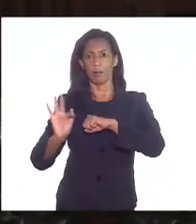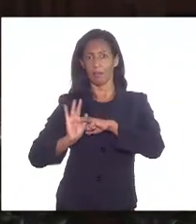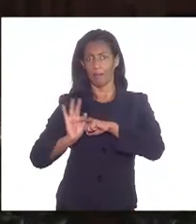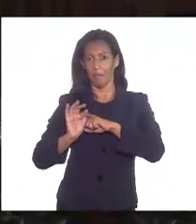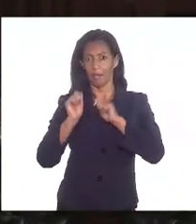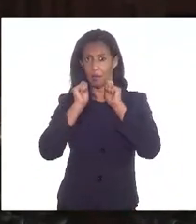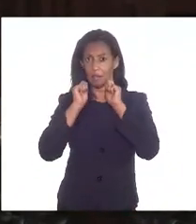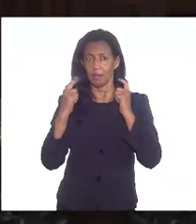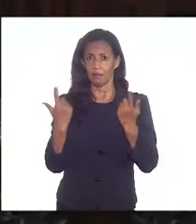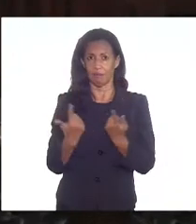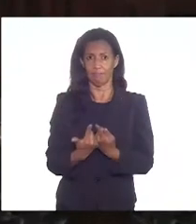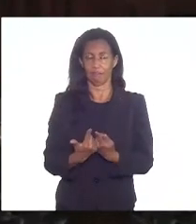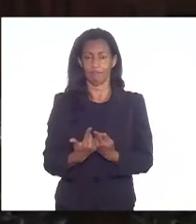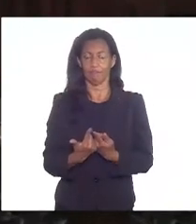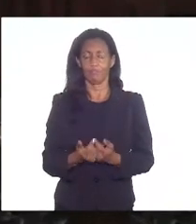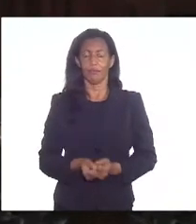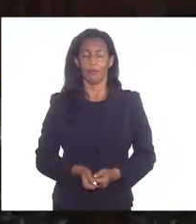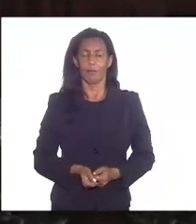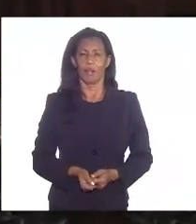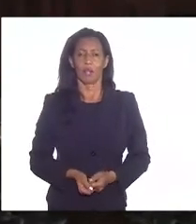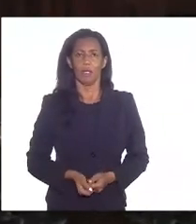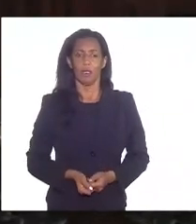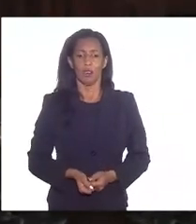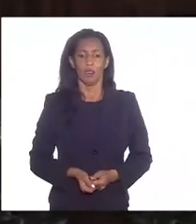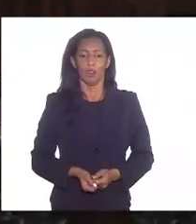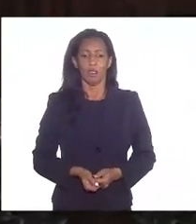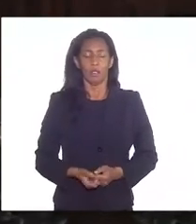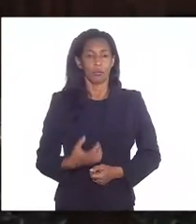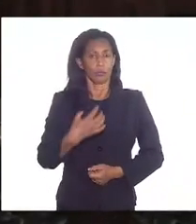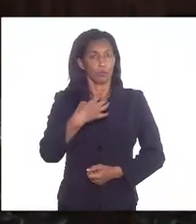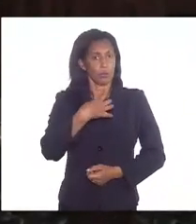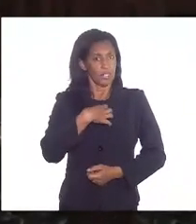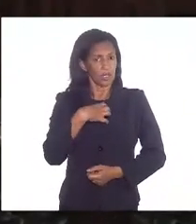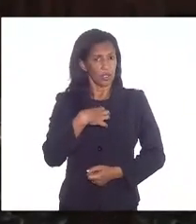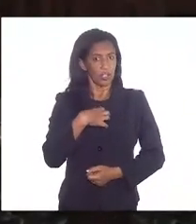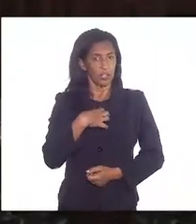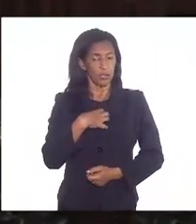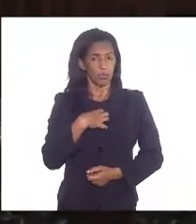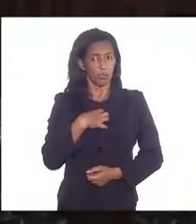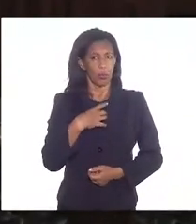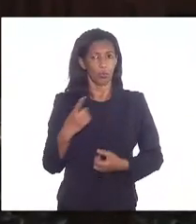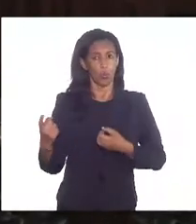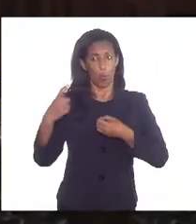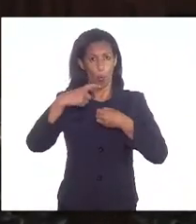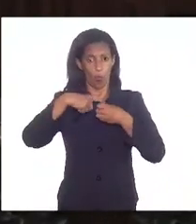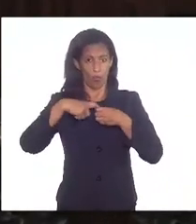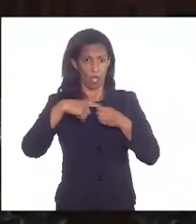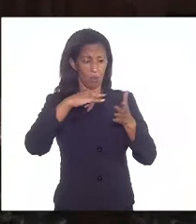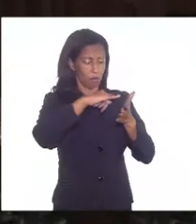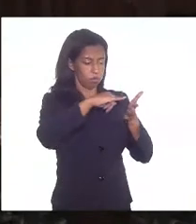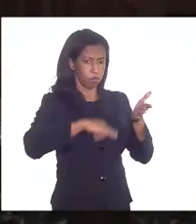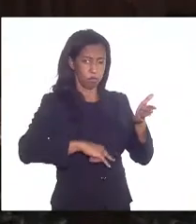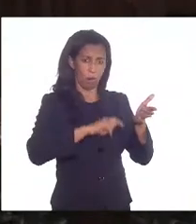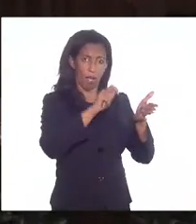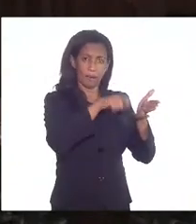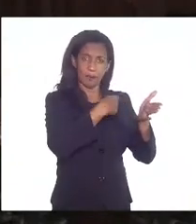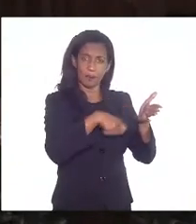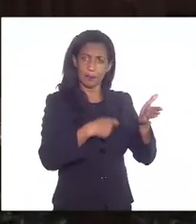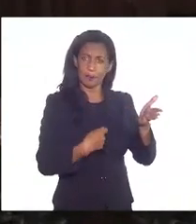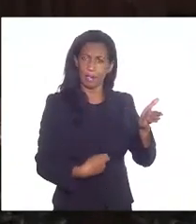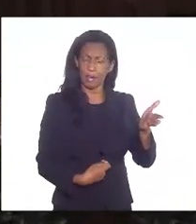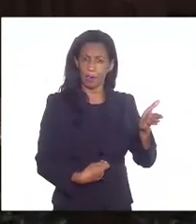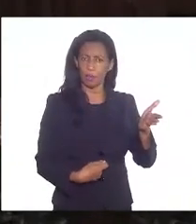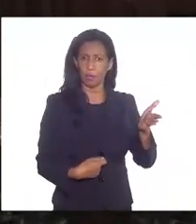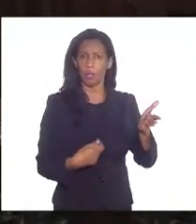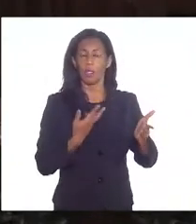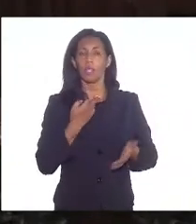Alerge, no sentido que assinássemos esse convênio. E a resposta foi que